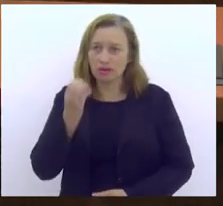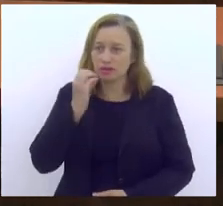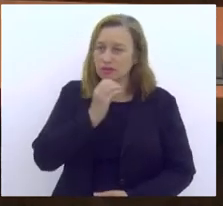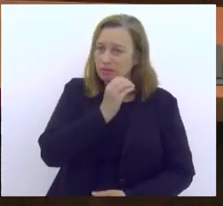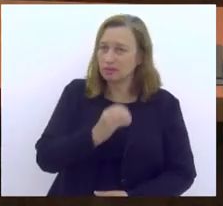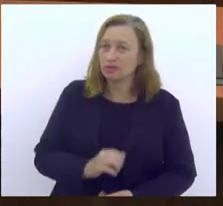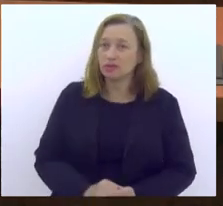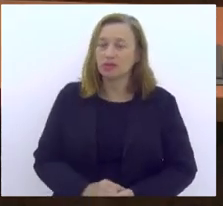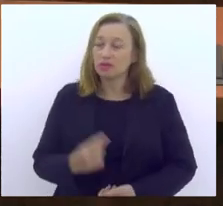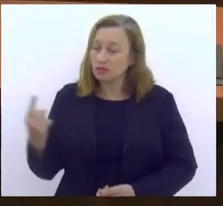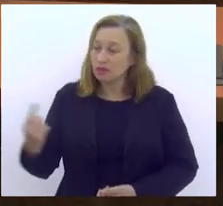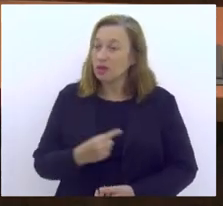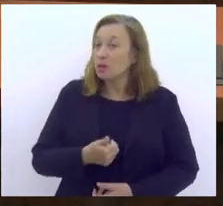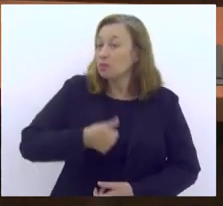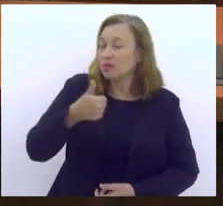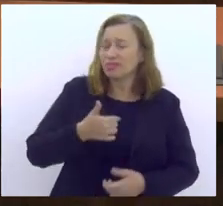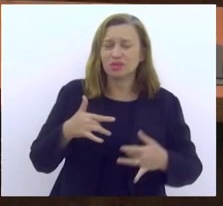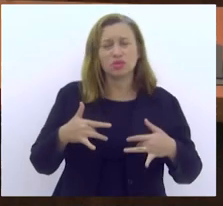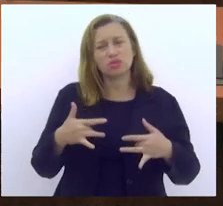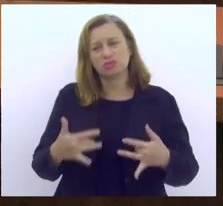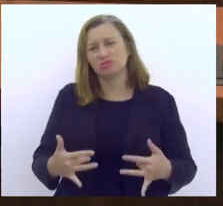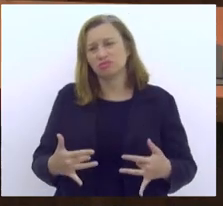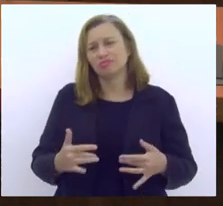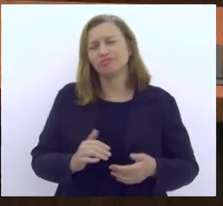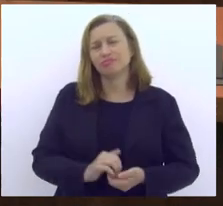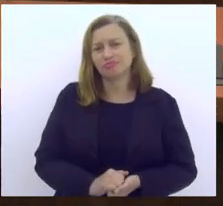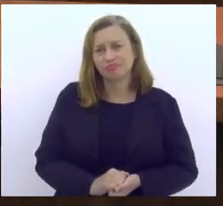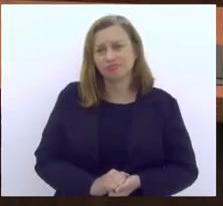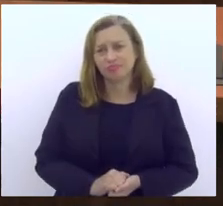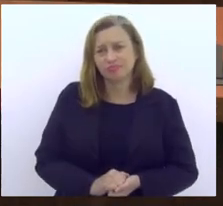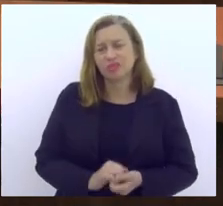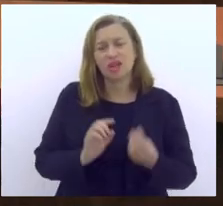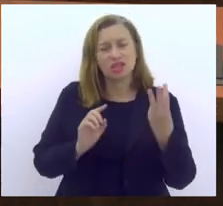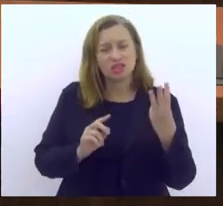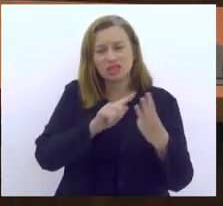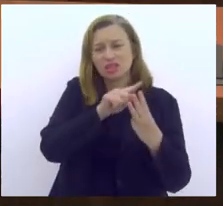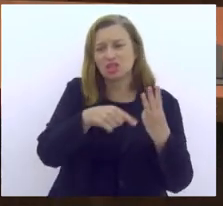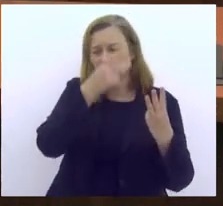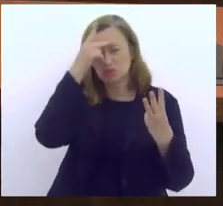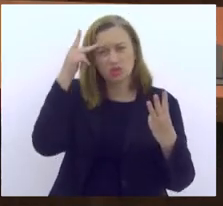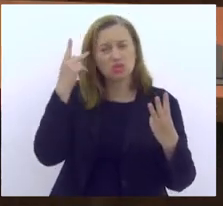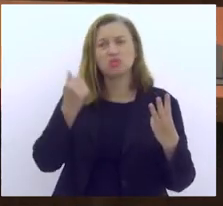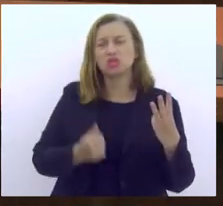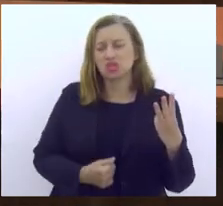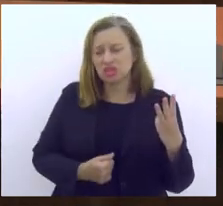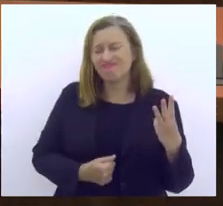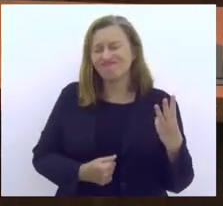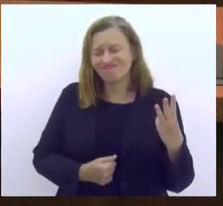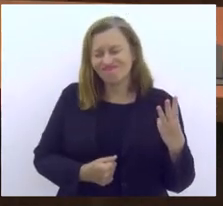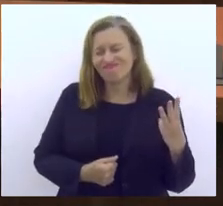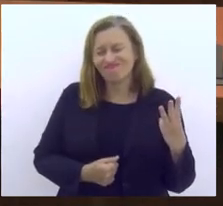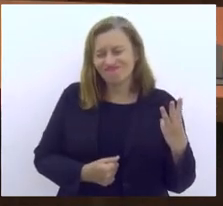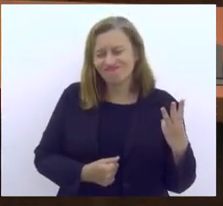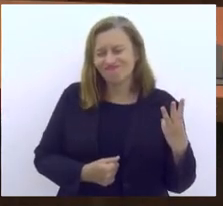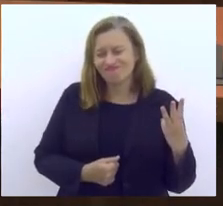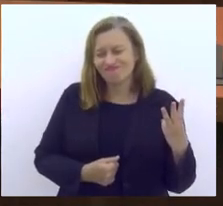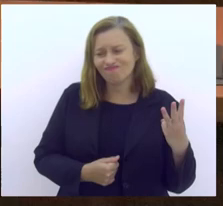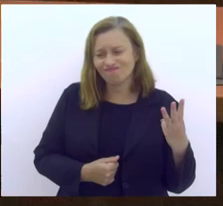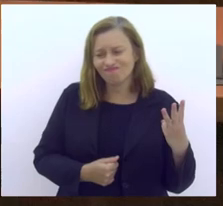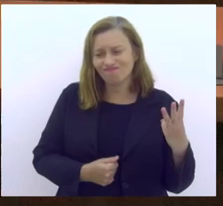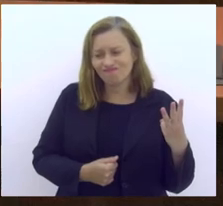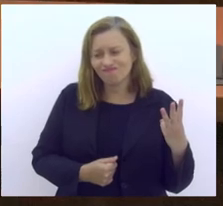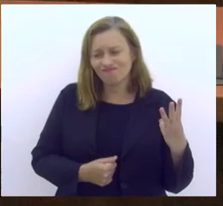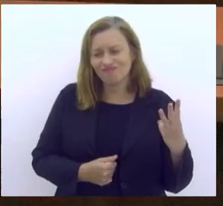aqui, primeiro, para me solidarizar com as três vítimas, né, com as famílias das três vítimas